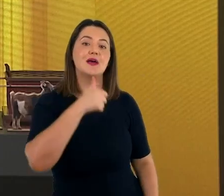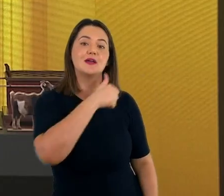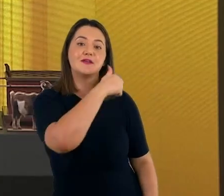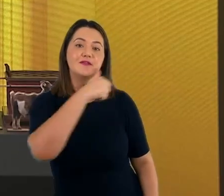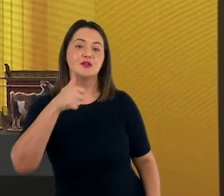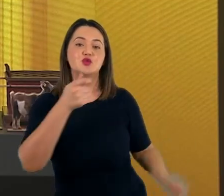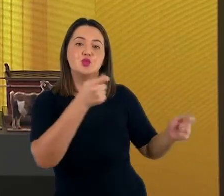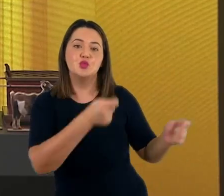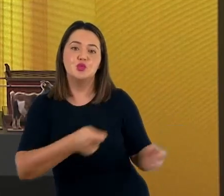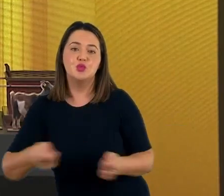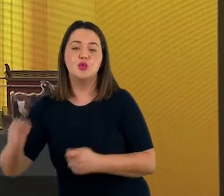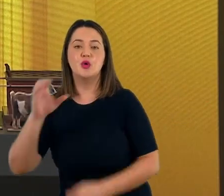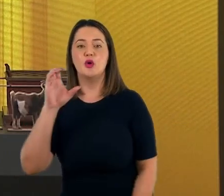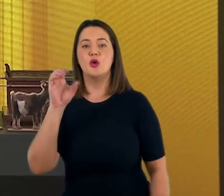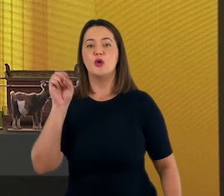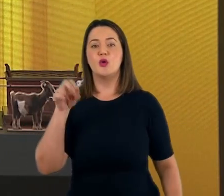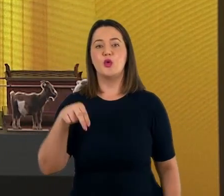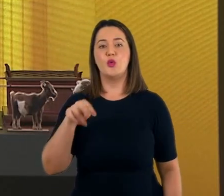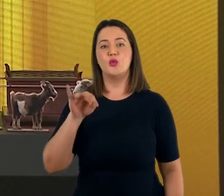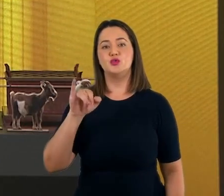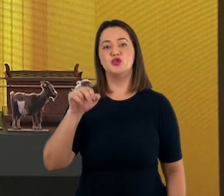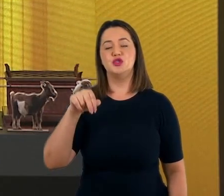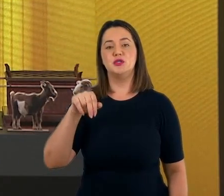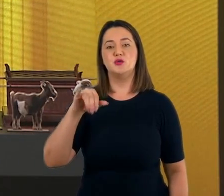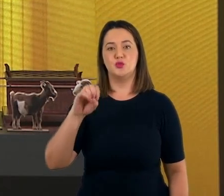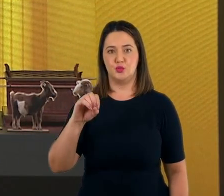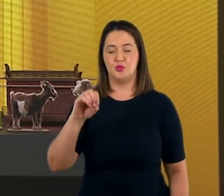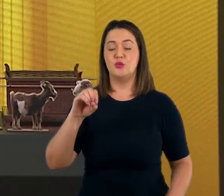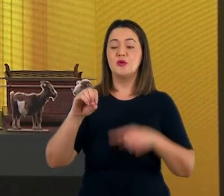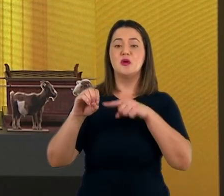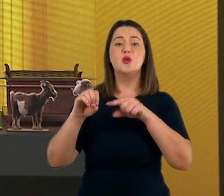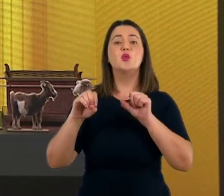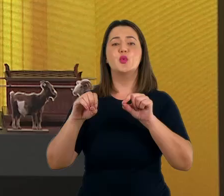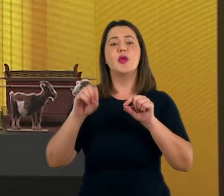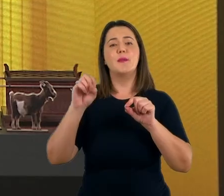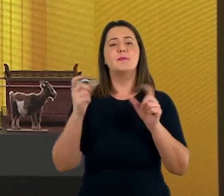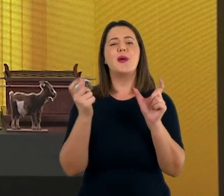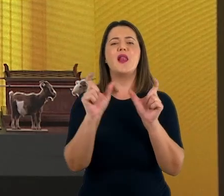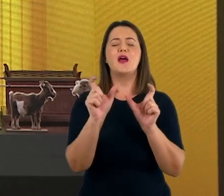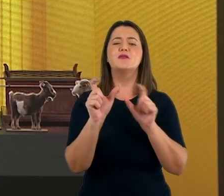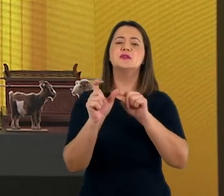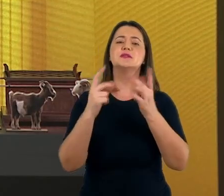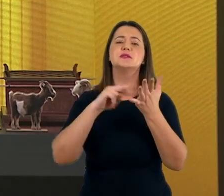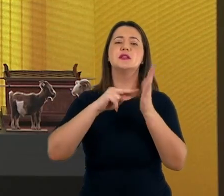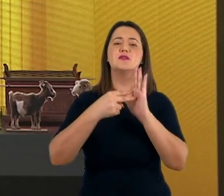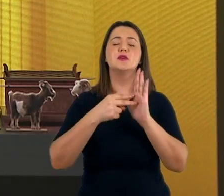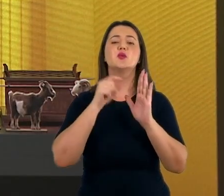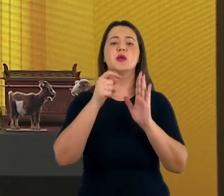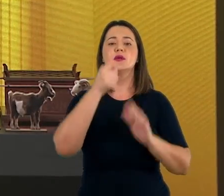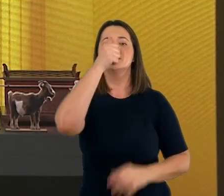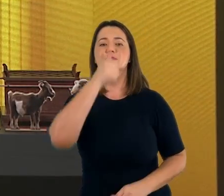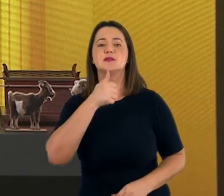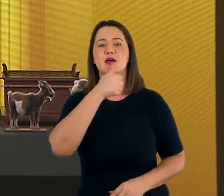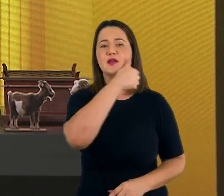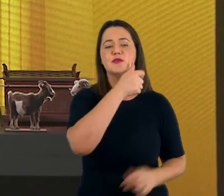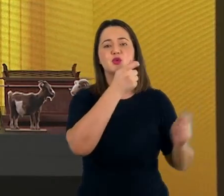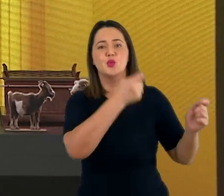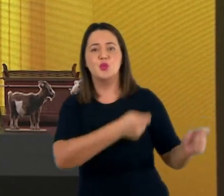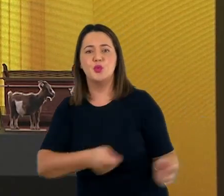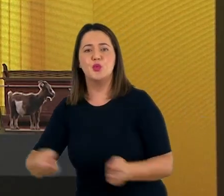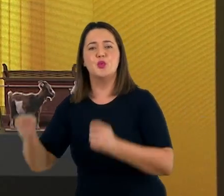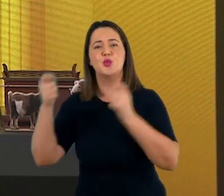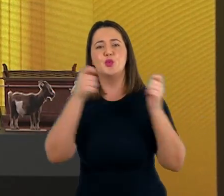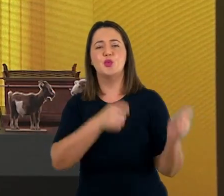chamado sacrifício contínuo. Esta é uma palavra-chave, aliás, é uma expressão-chave, sacrifício